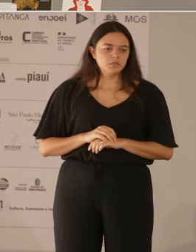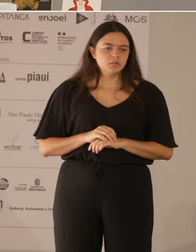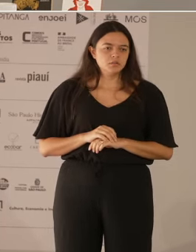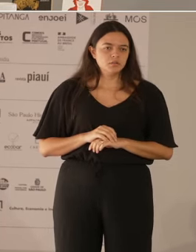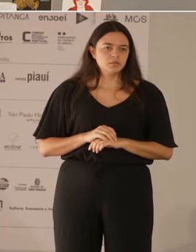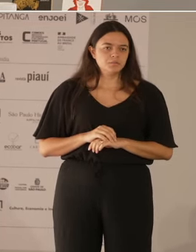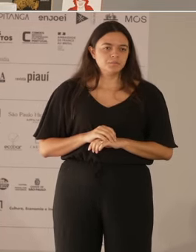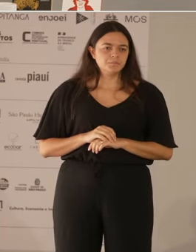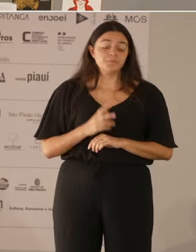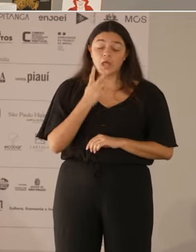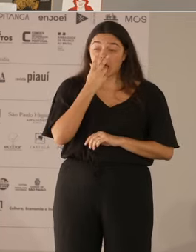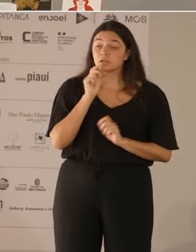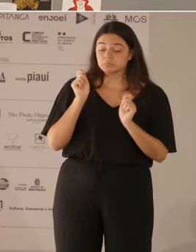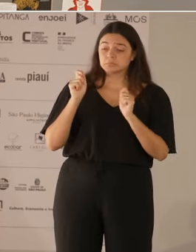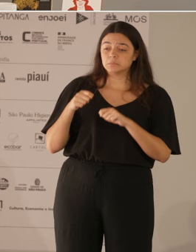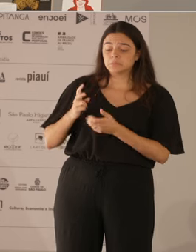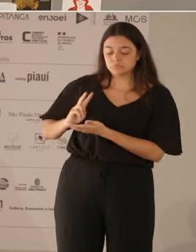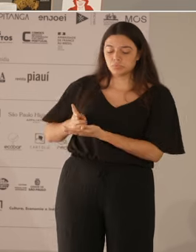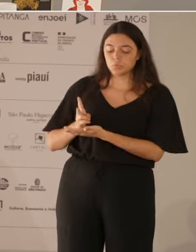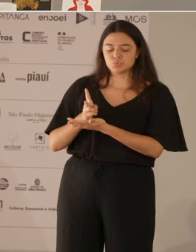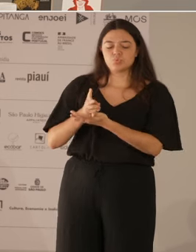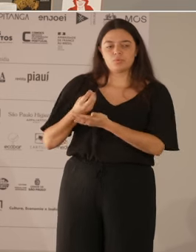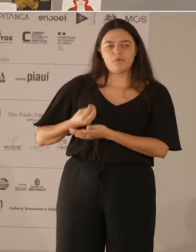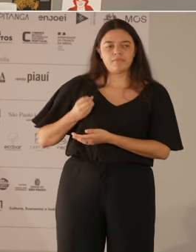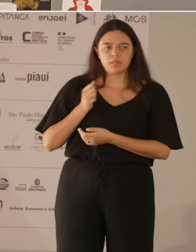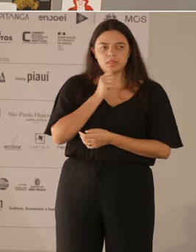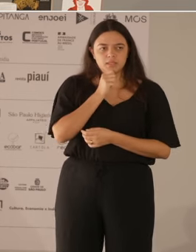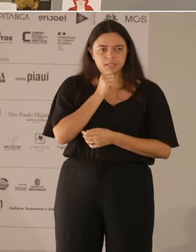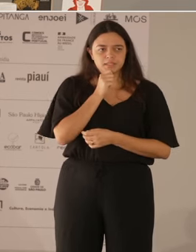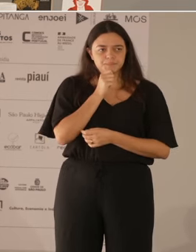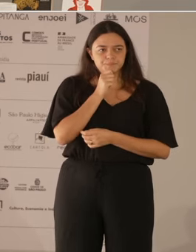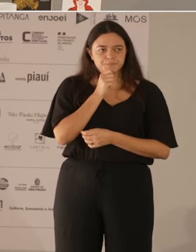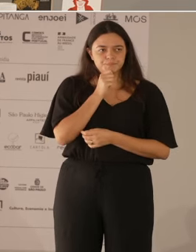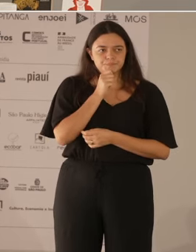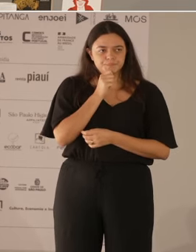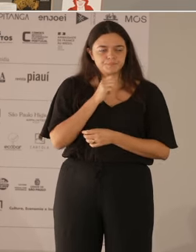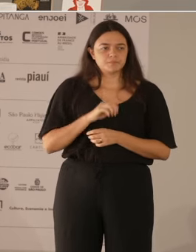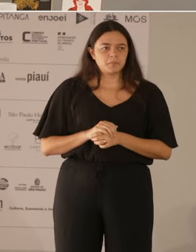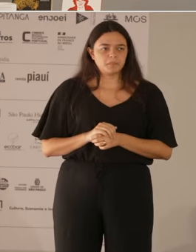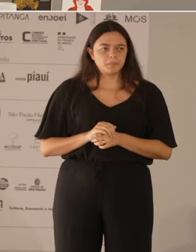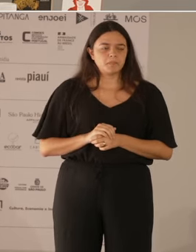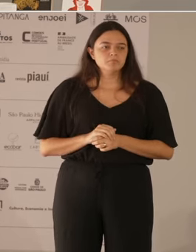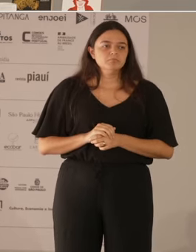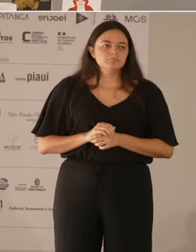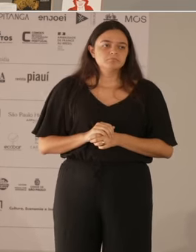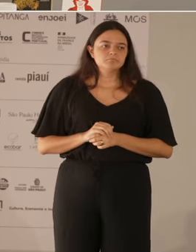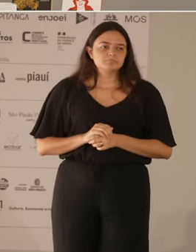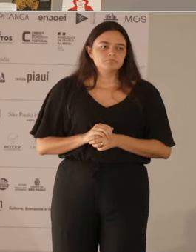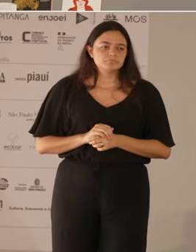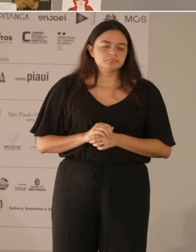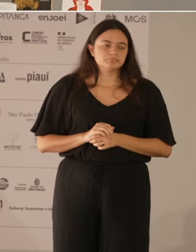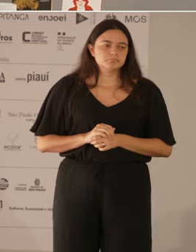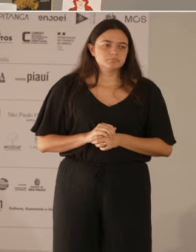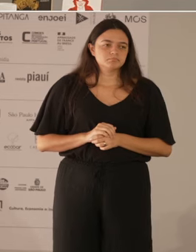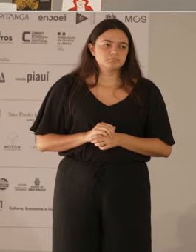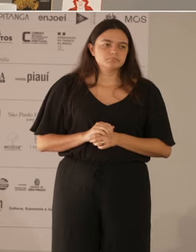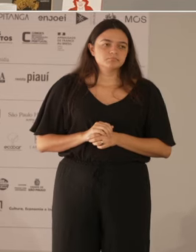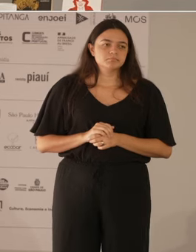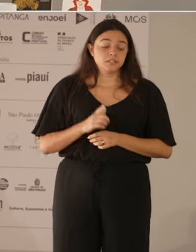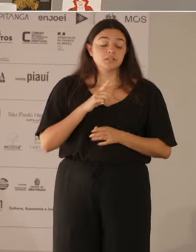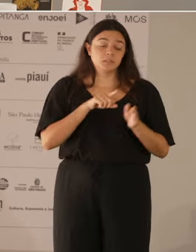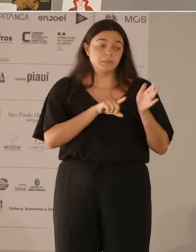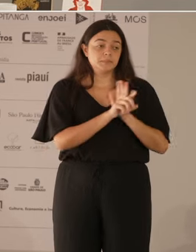Acho que isso permite que a gente continue, abre uma possibilidade de atuação concreta política para discutir essa questão. Bom, aí tem uma pergunta para a